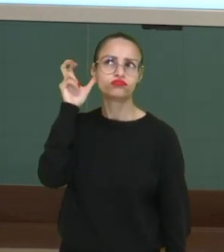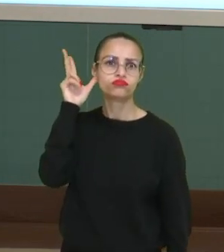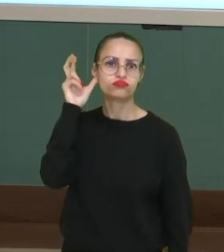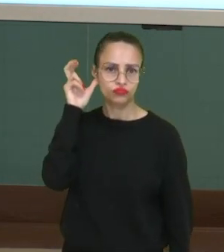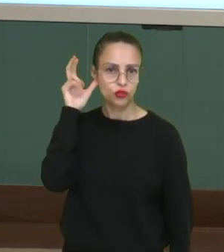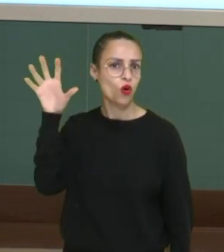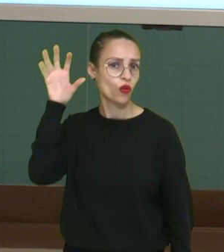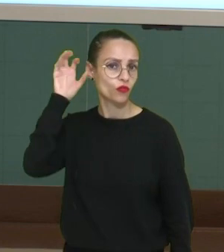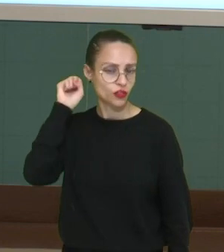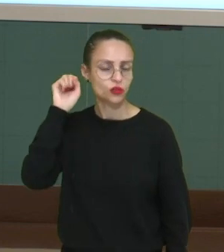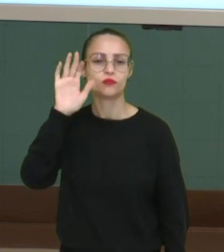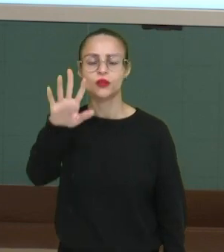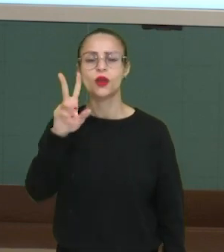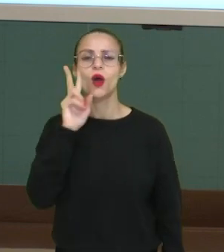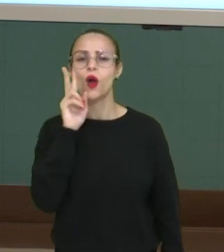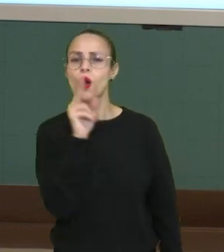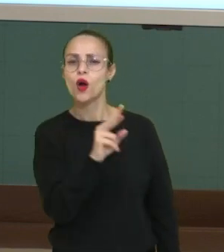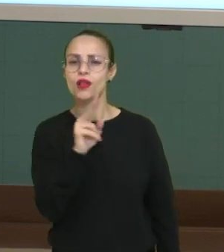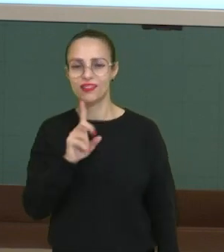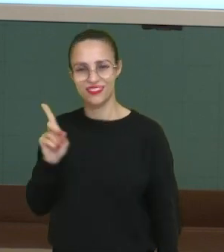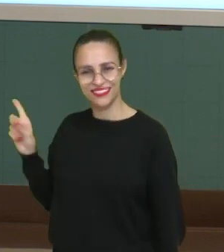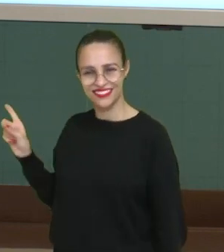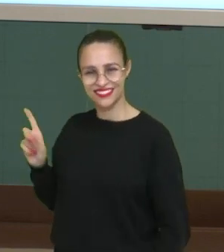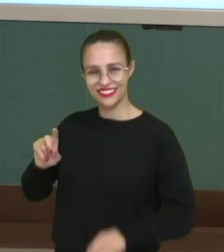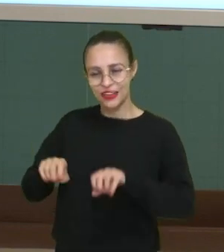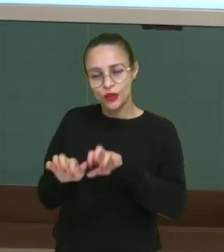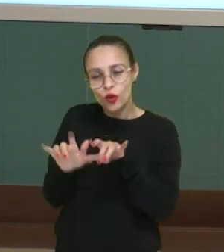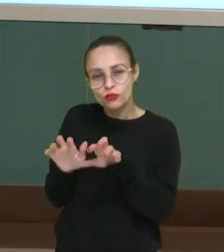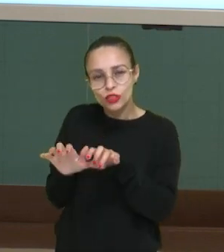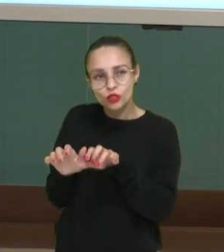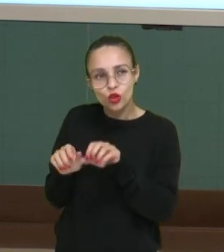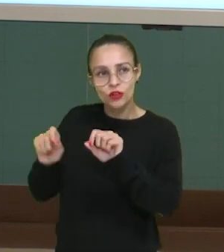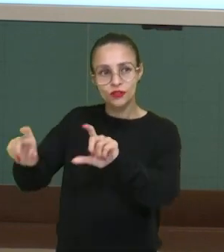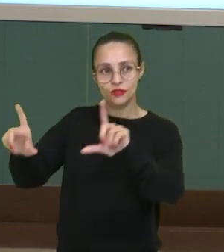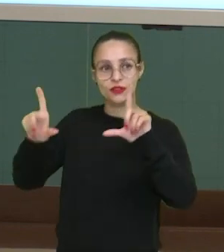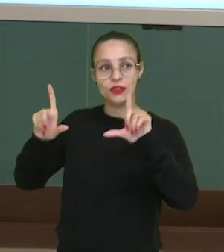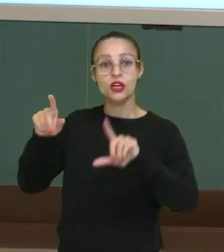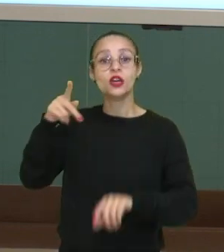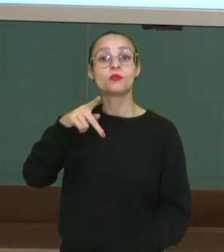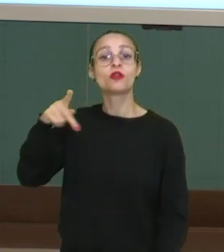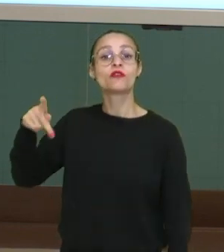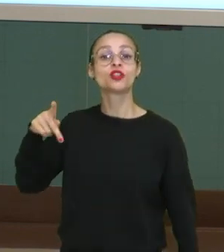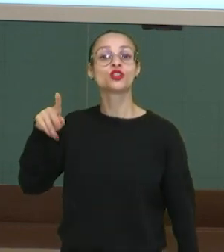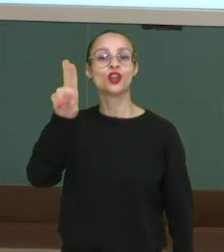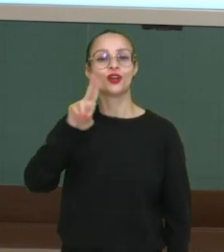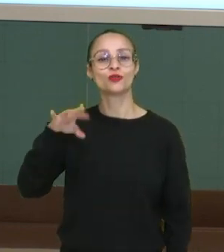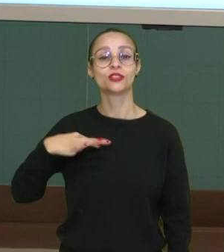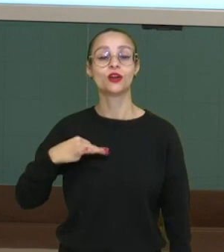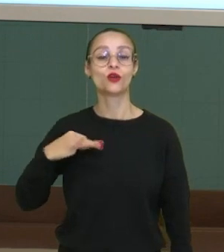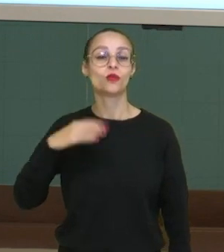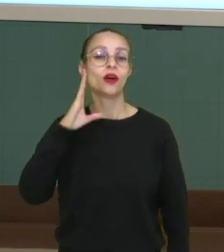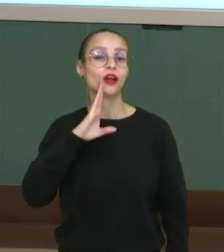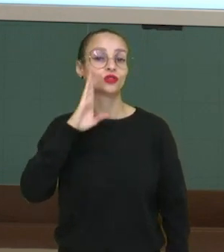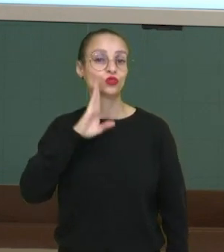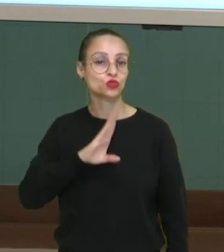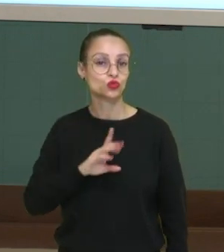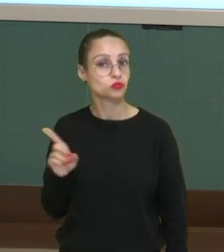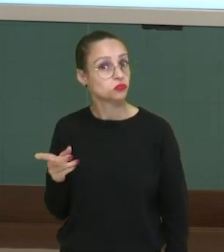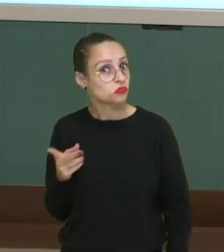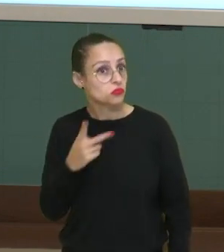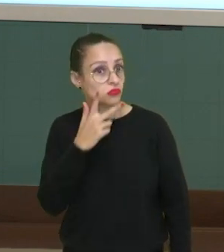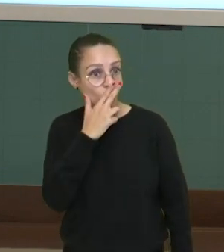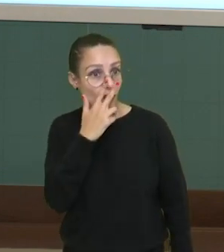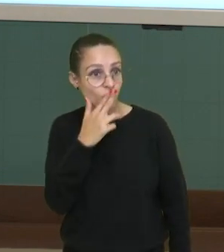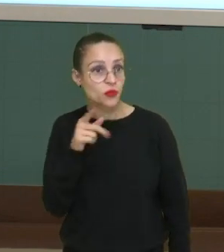lá na tela do computador. Nós temos uma professora, ela está usando uma blusa azul. Provavelmente ela falou alguma